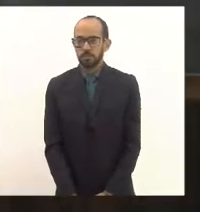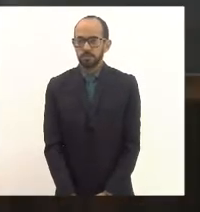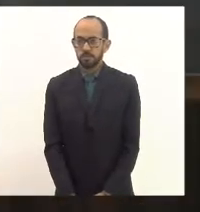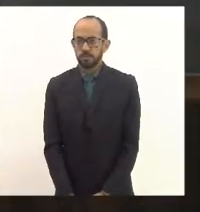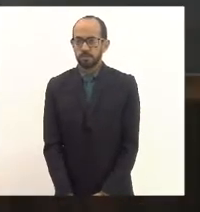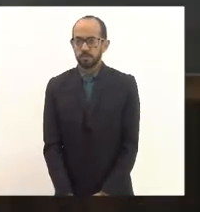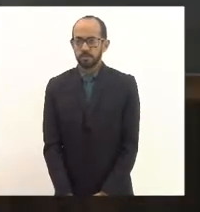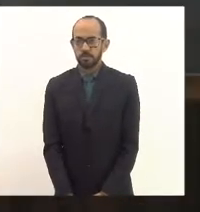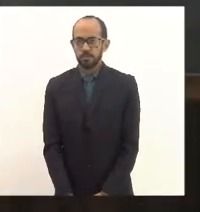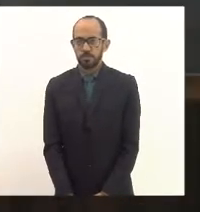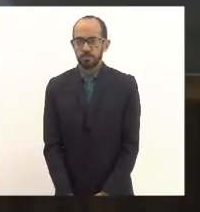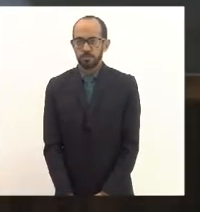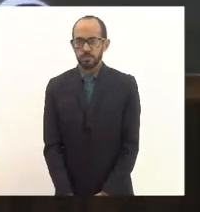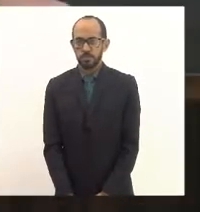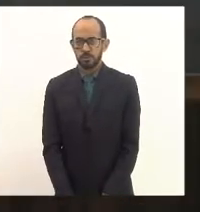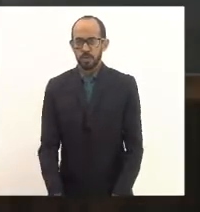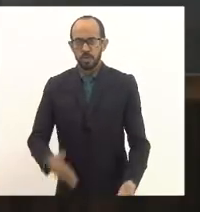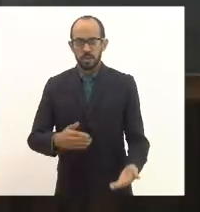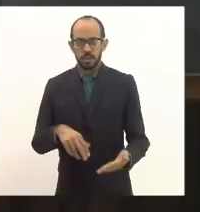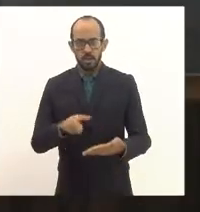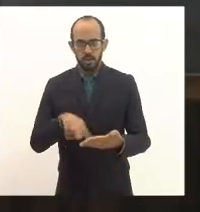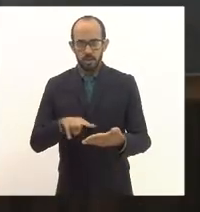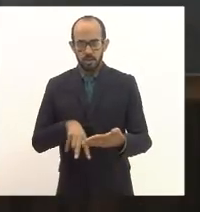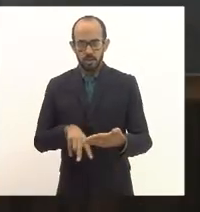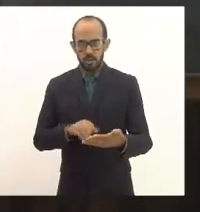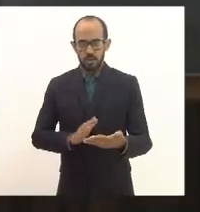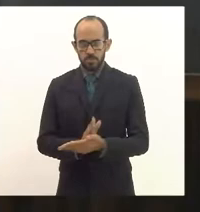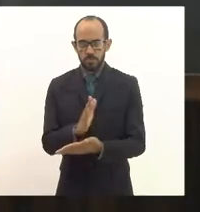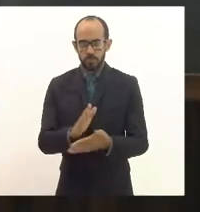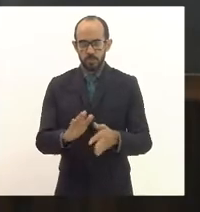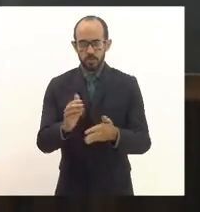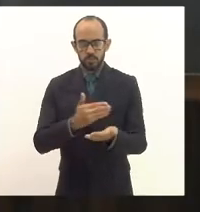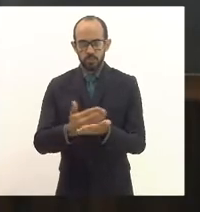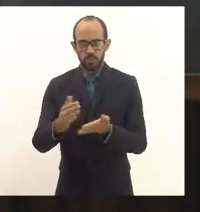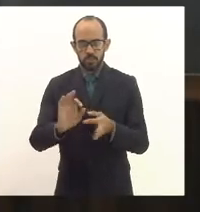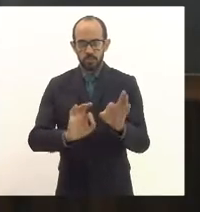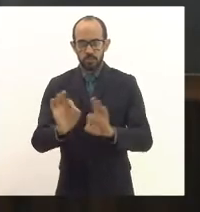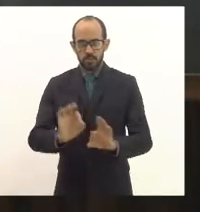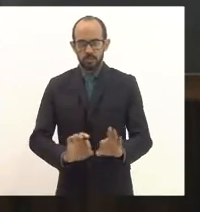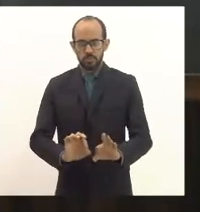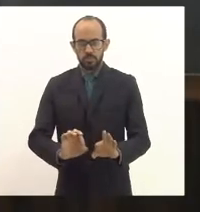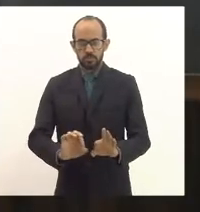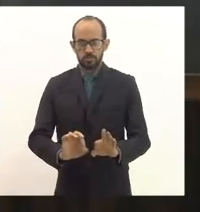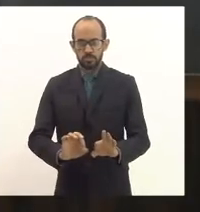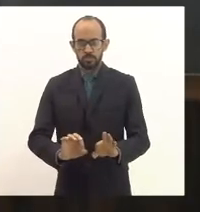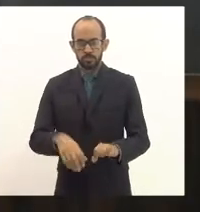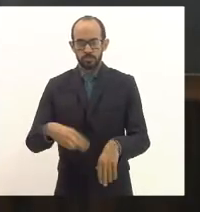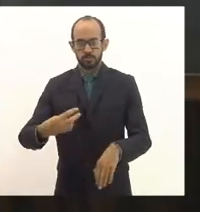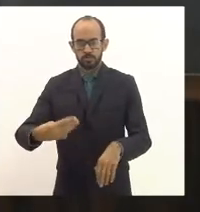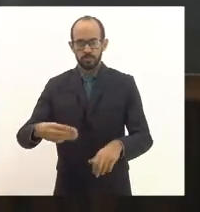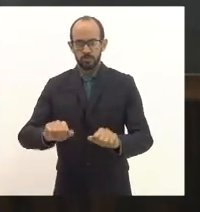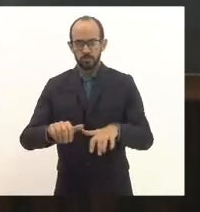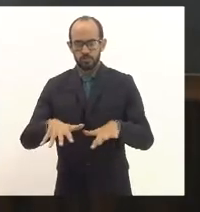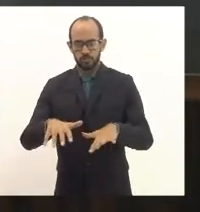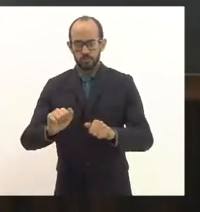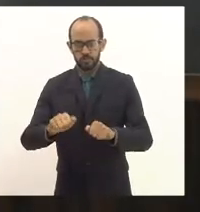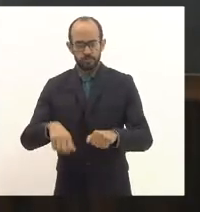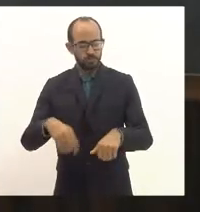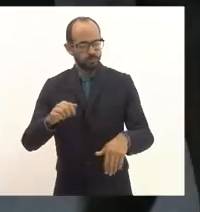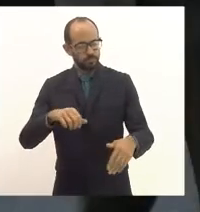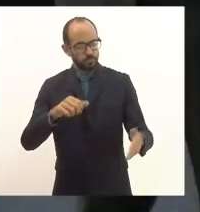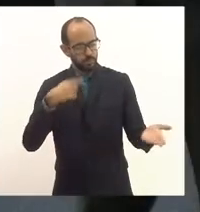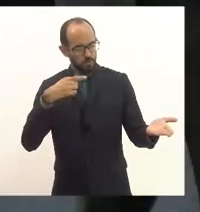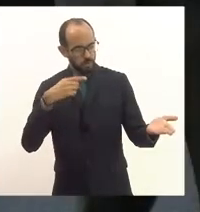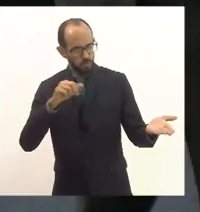Lida e aprovada a ata, passa-se a ordem da terceira sessão extraordinária do dia. Deputado Anderson Moraes.